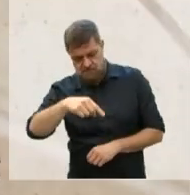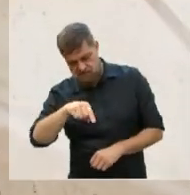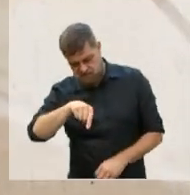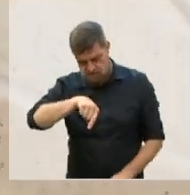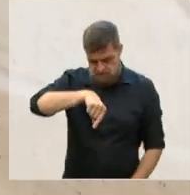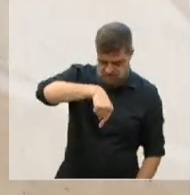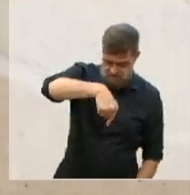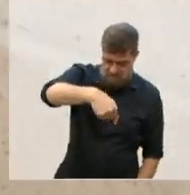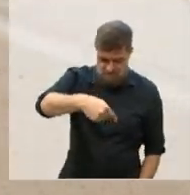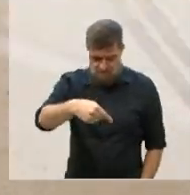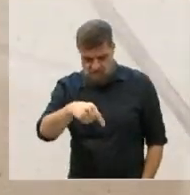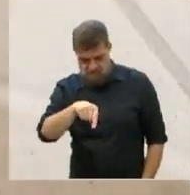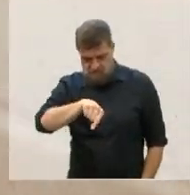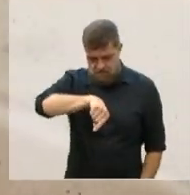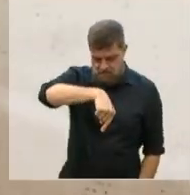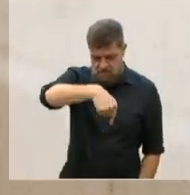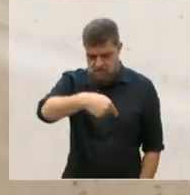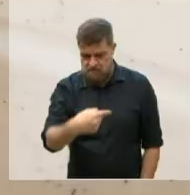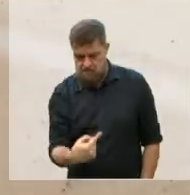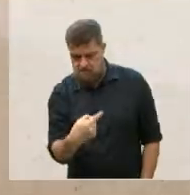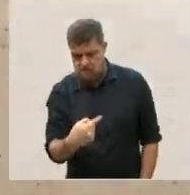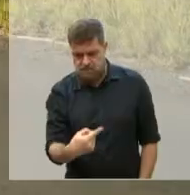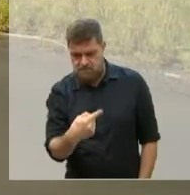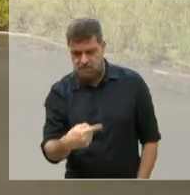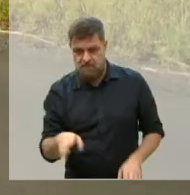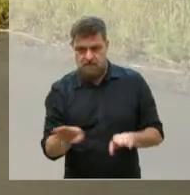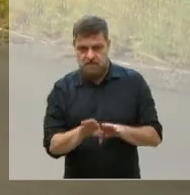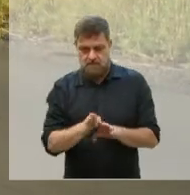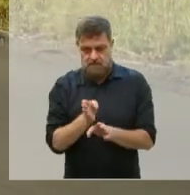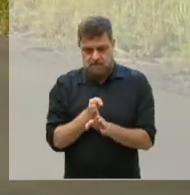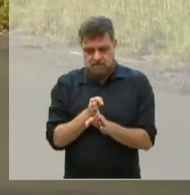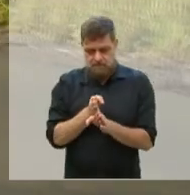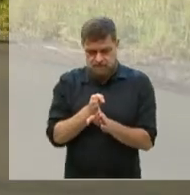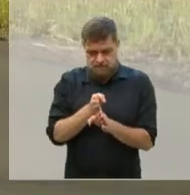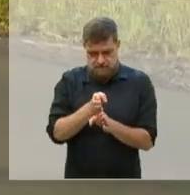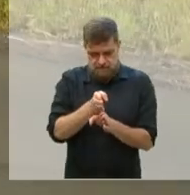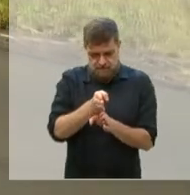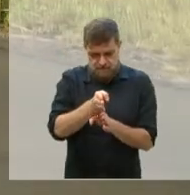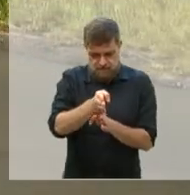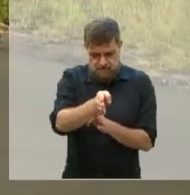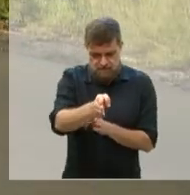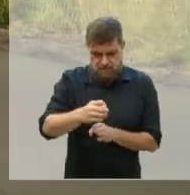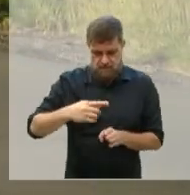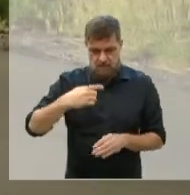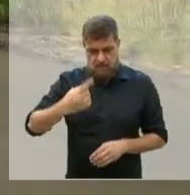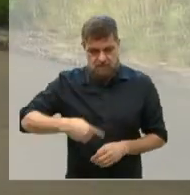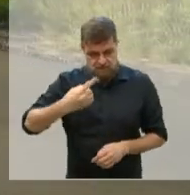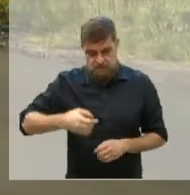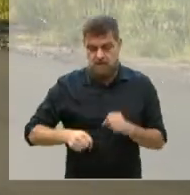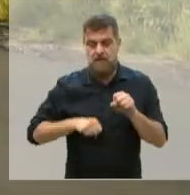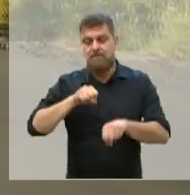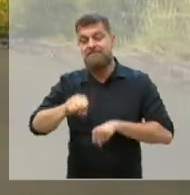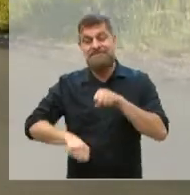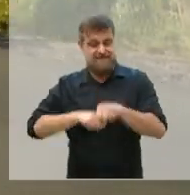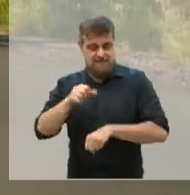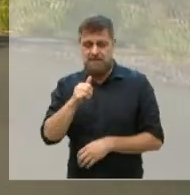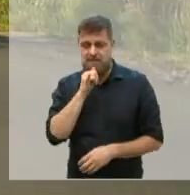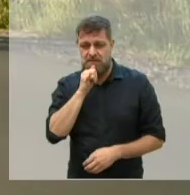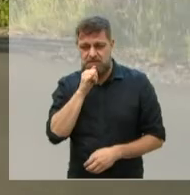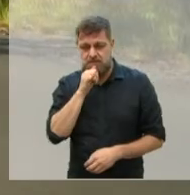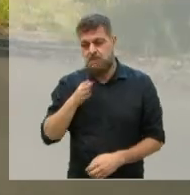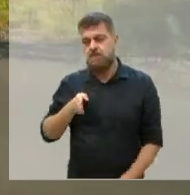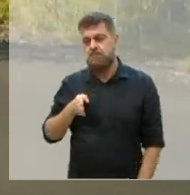ele perde equilíbrio. Então o equilíbrio também tem a ver com o momento de inércia, tem a ver com um giro. Uma bicicleta, por exemplo, se ela